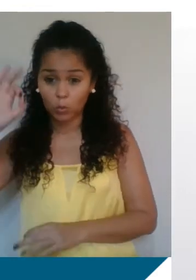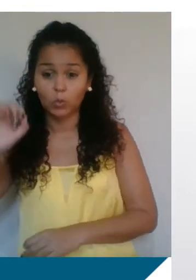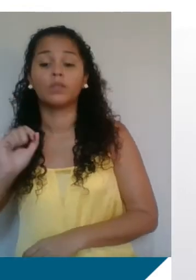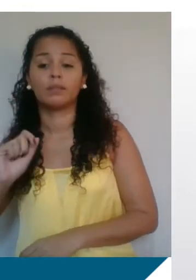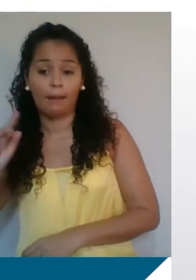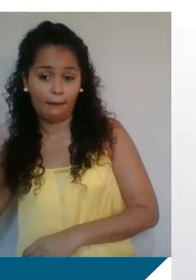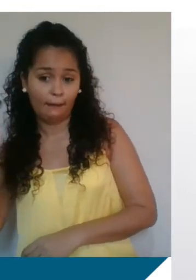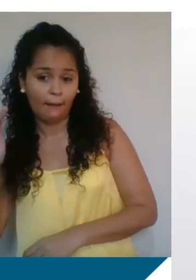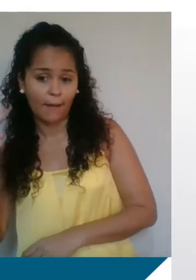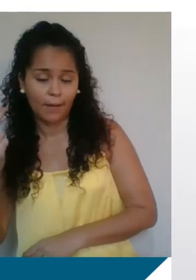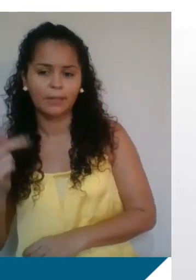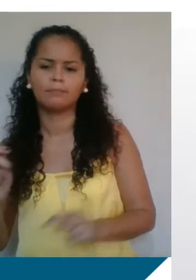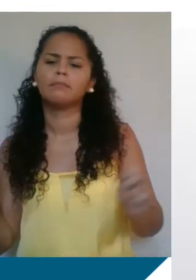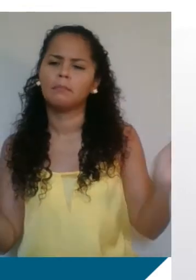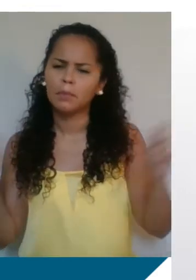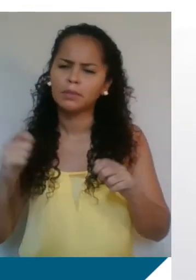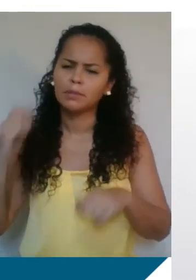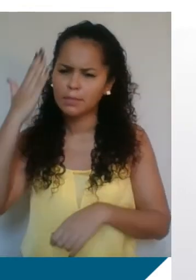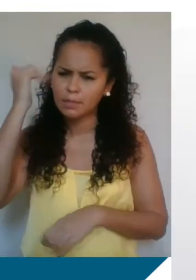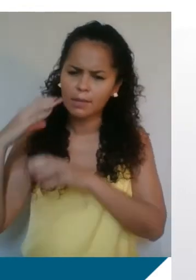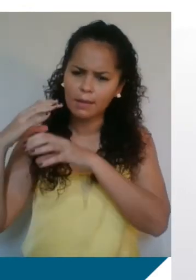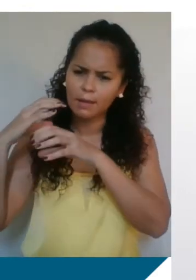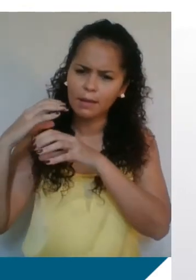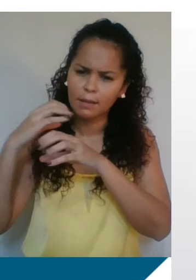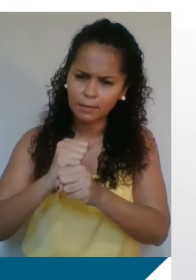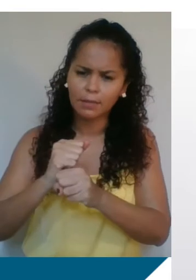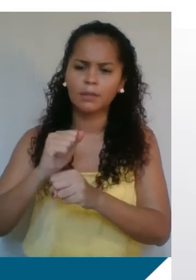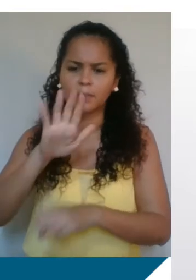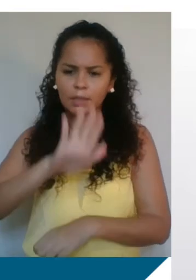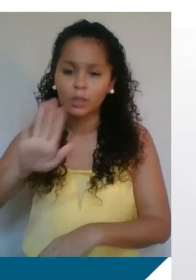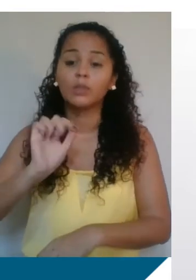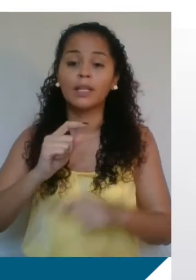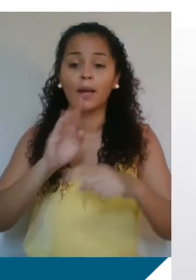temos que a área do paralelogramo é base vezes altura.